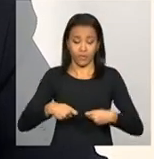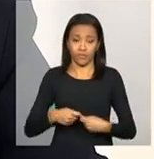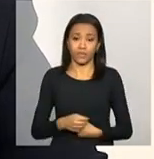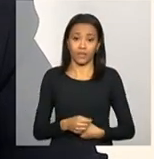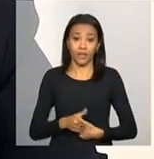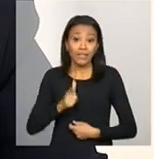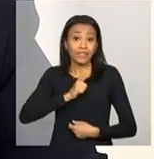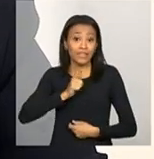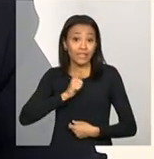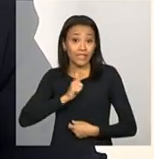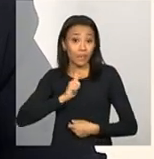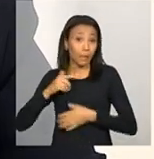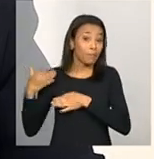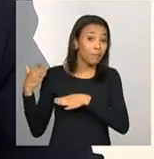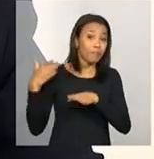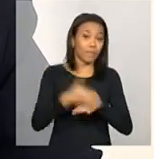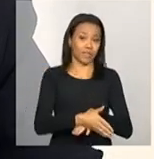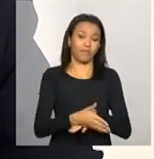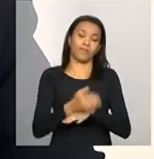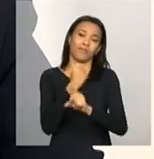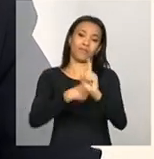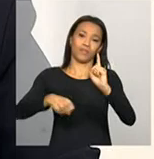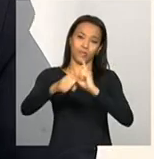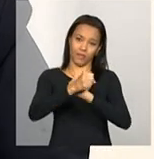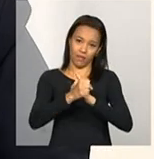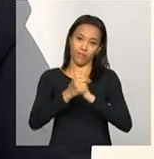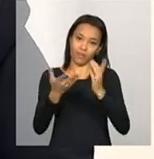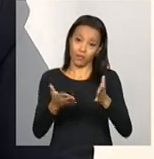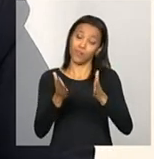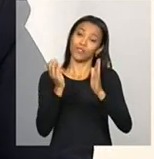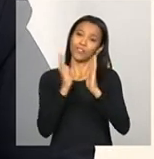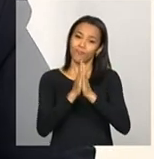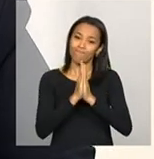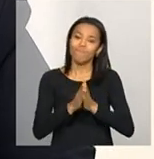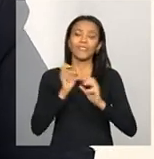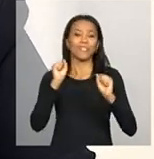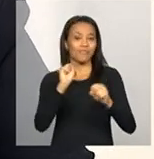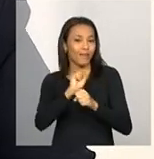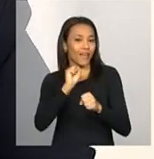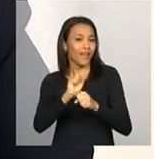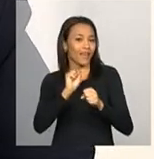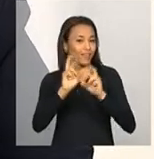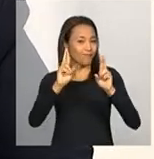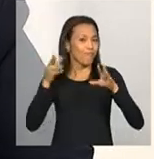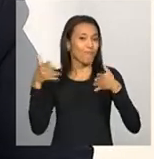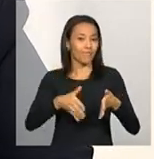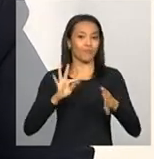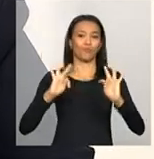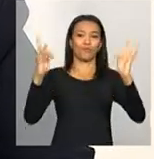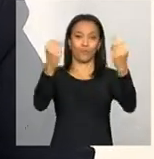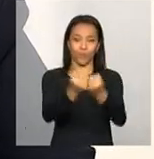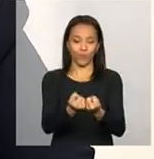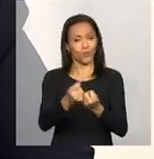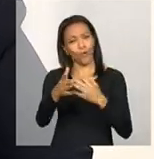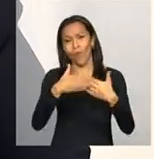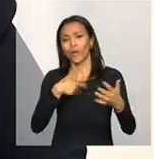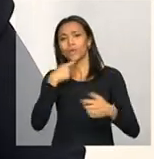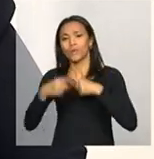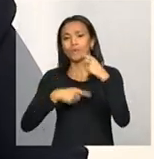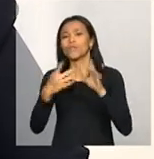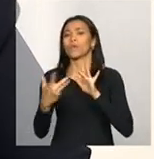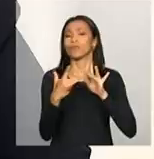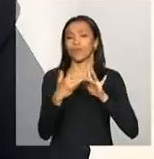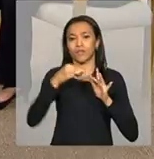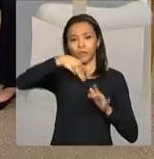ter uma maior participação social. Então, a gente conta com a participação de todos e qualquer dúvida, entre em contato conosco no